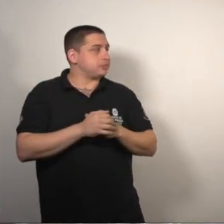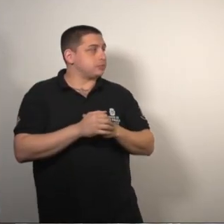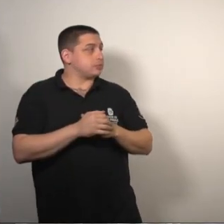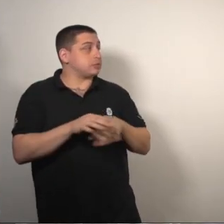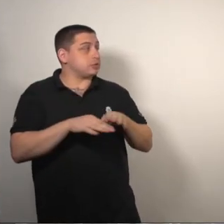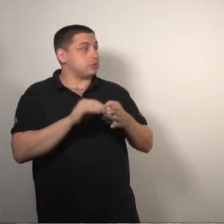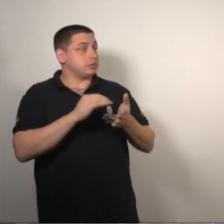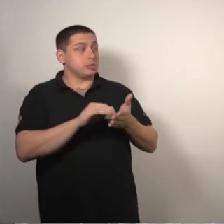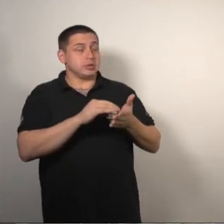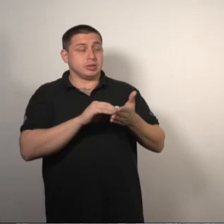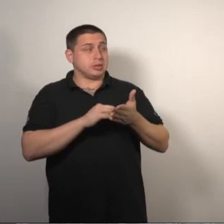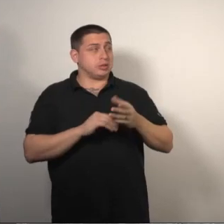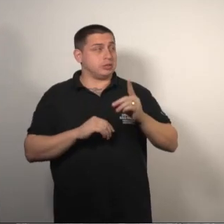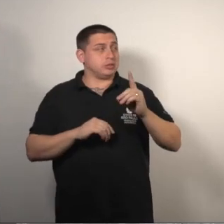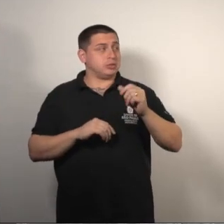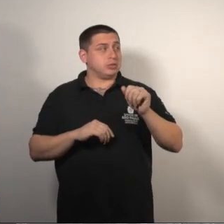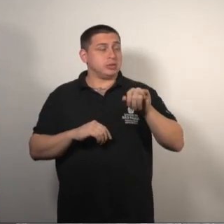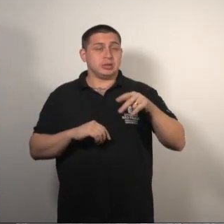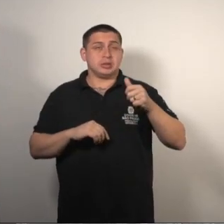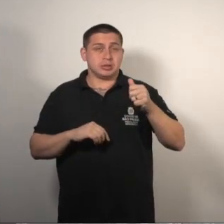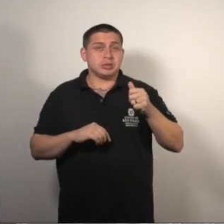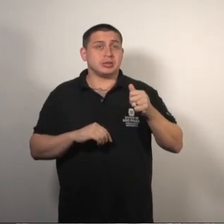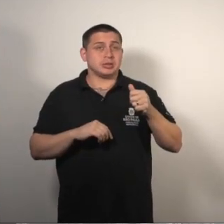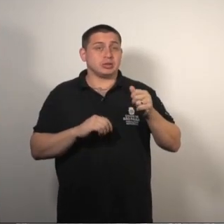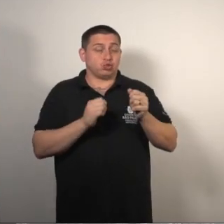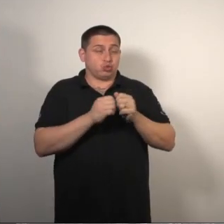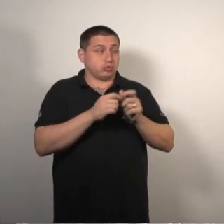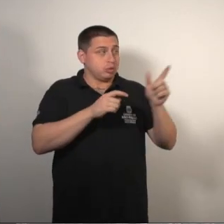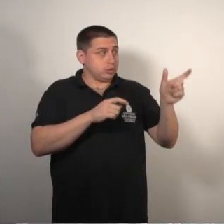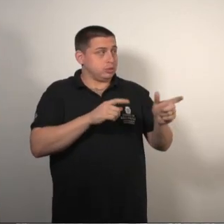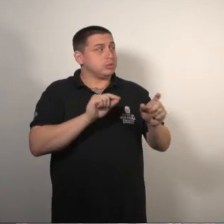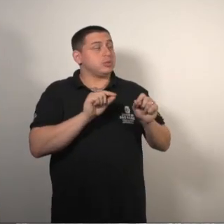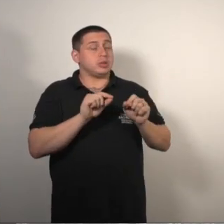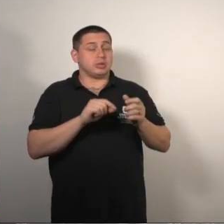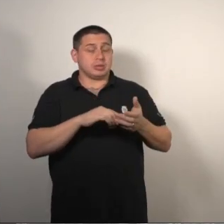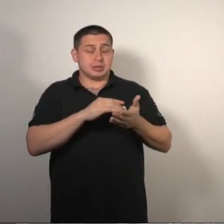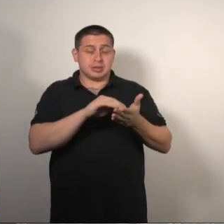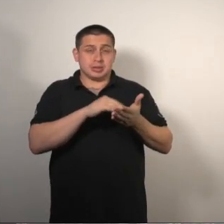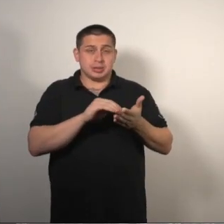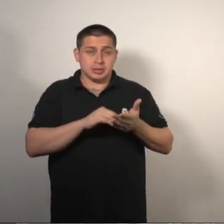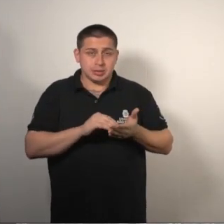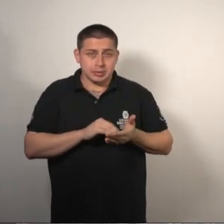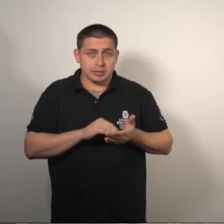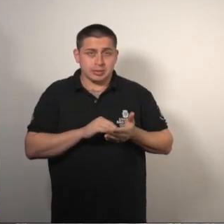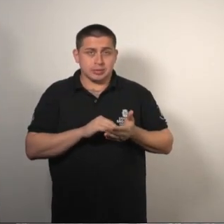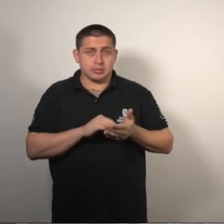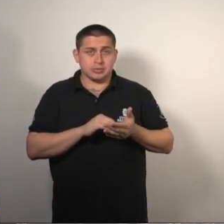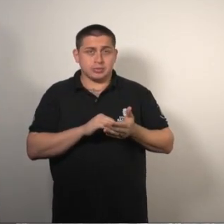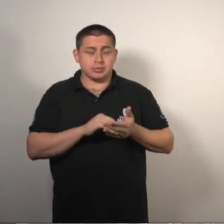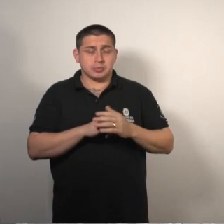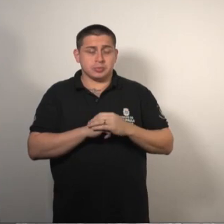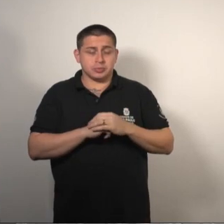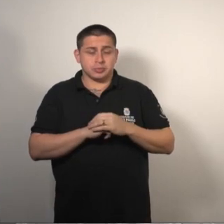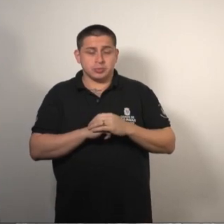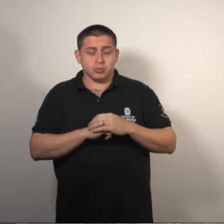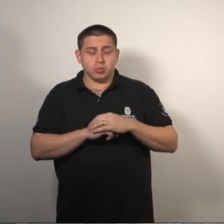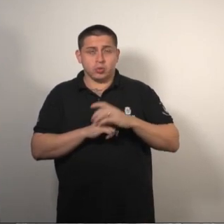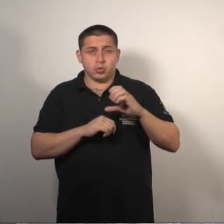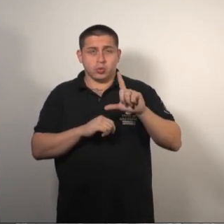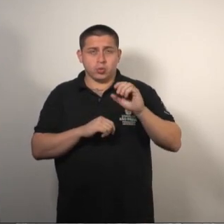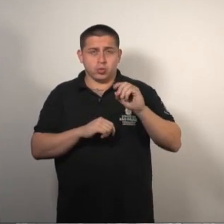de comunicação, também o nosso querido secretário adjunto de governo,